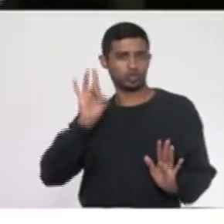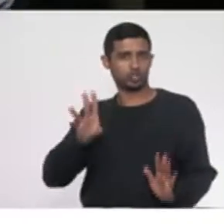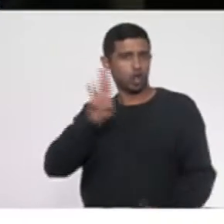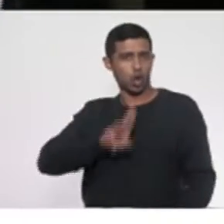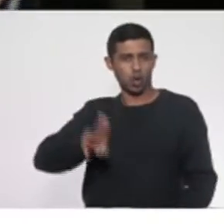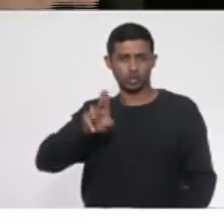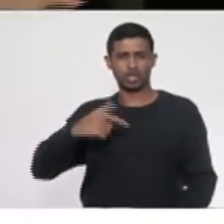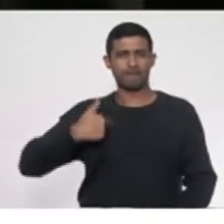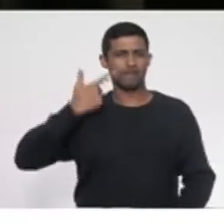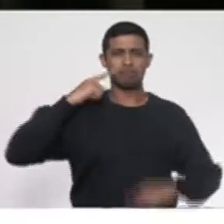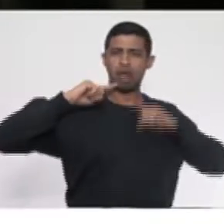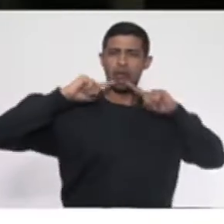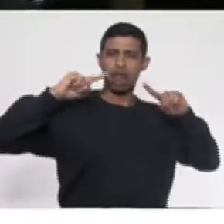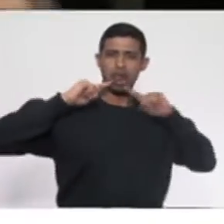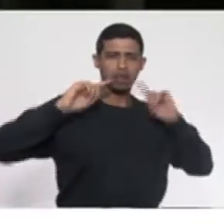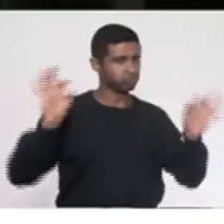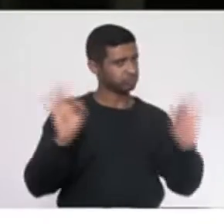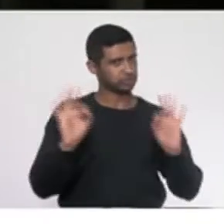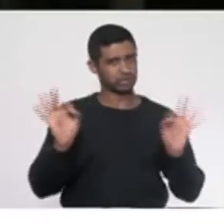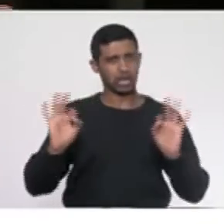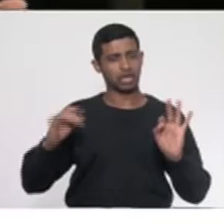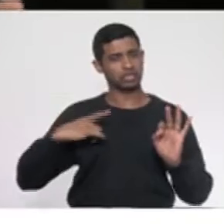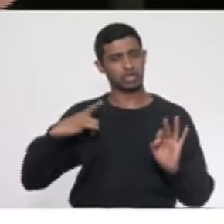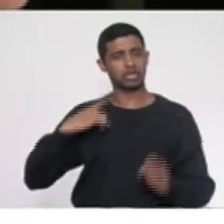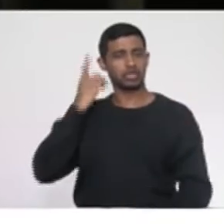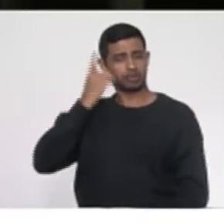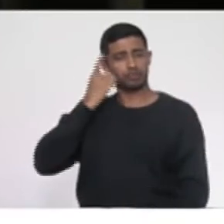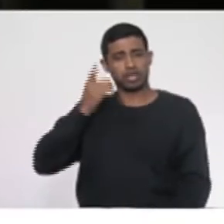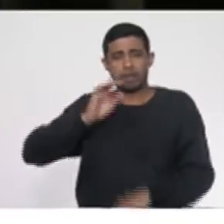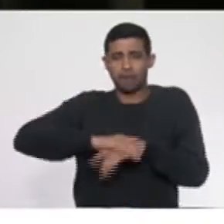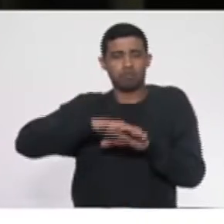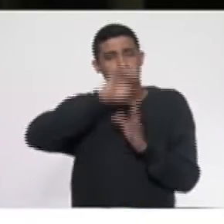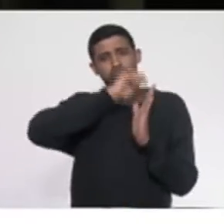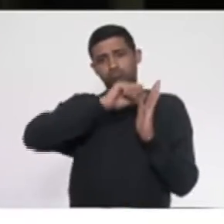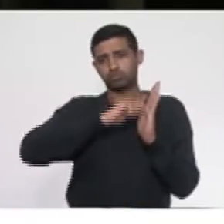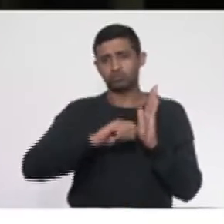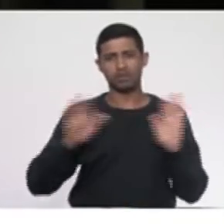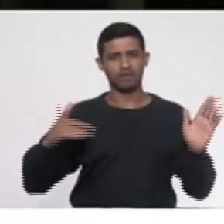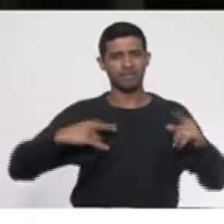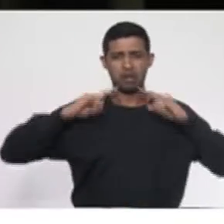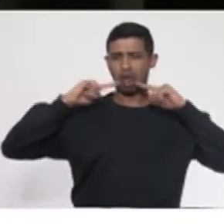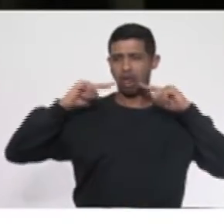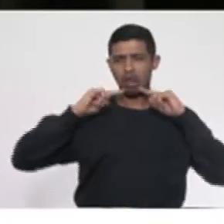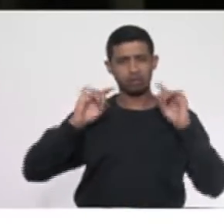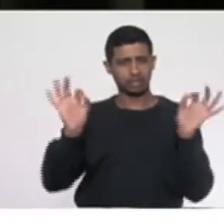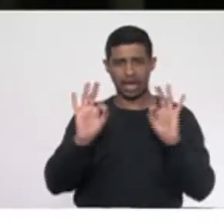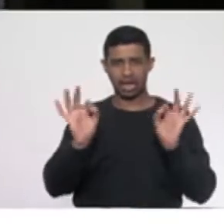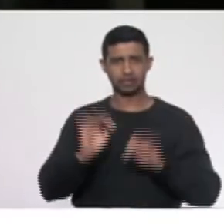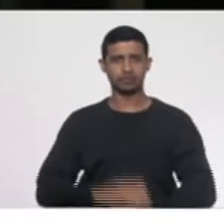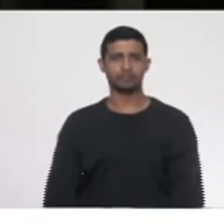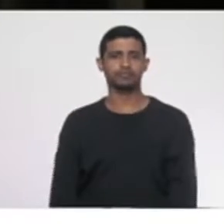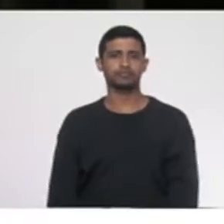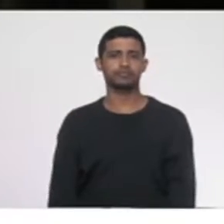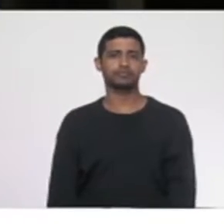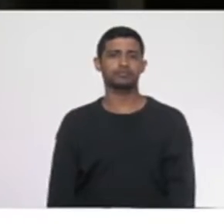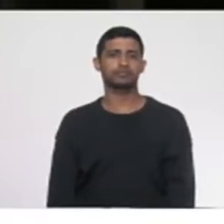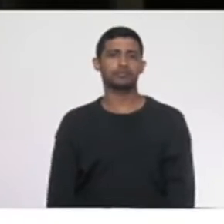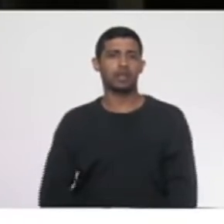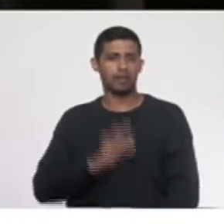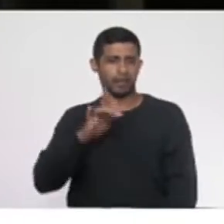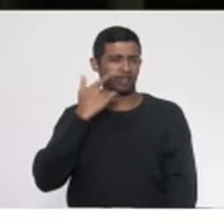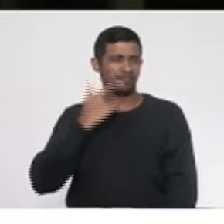de crítico, alguns parlamentares para fazê-las. Nada, não tem nenhuma crítica contra isso, mas não